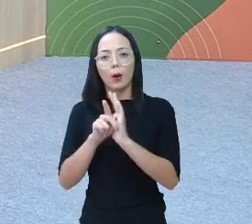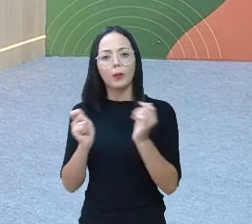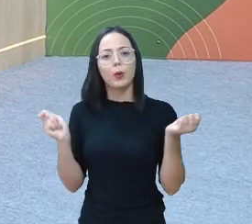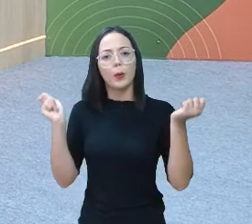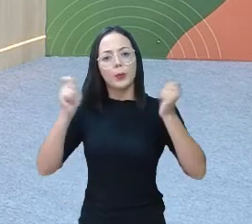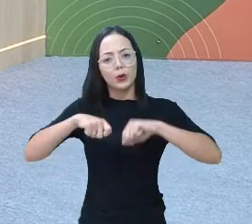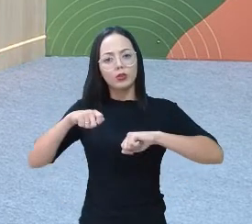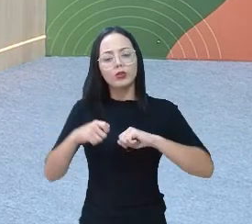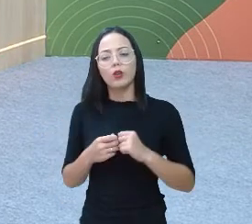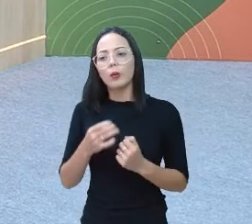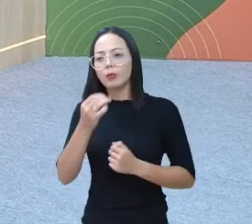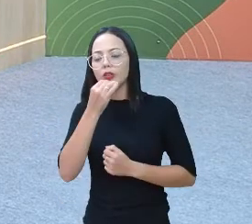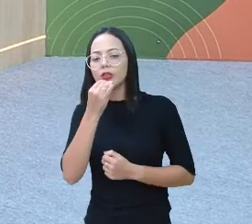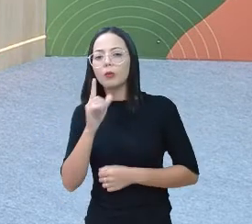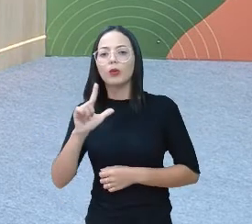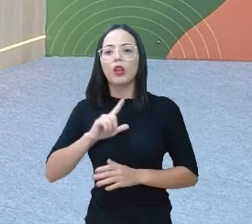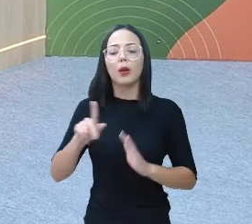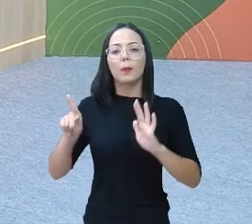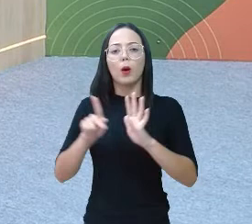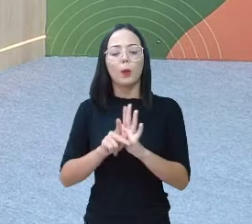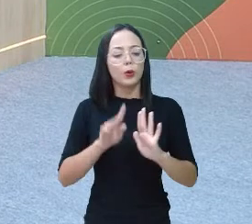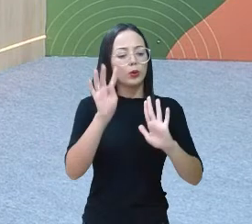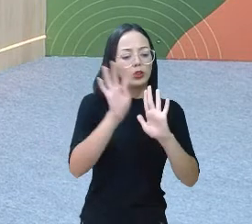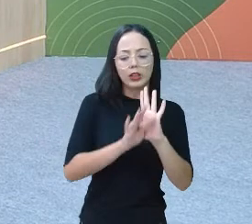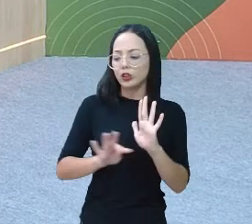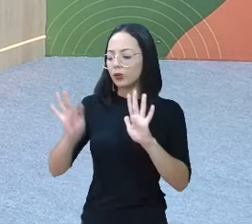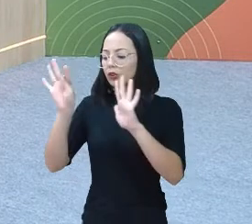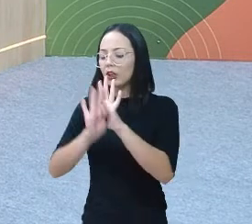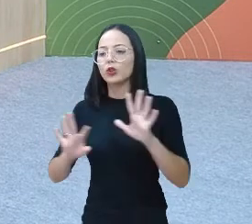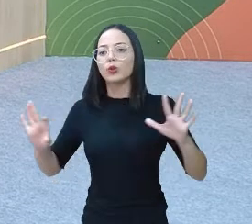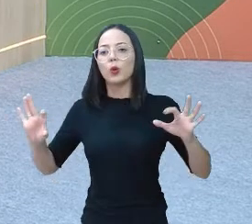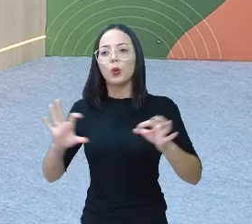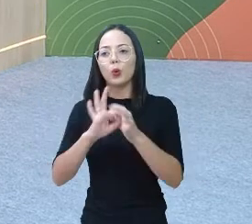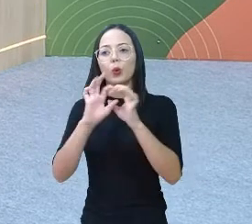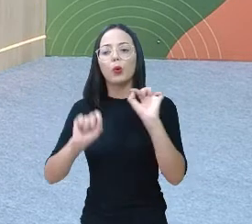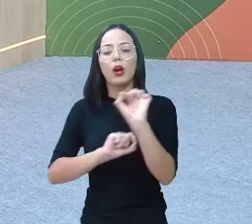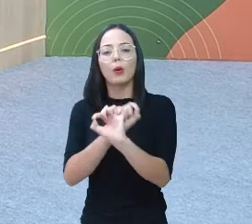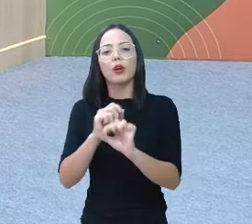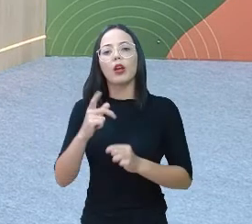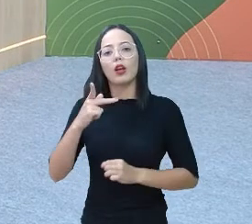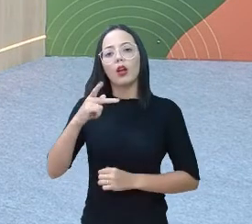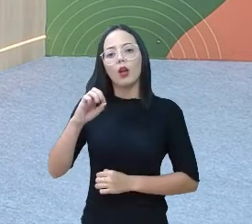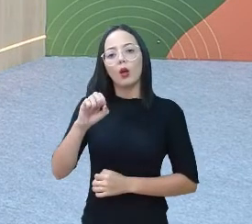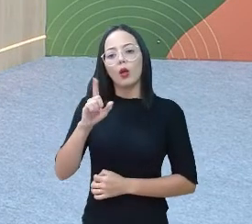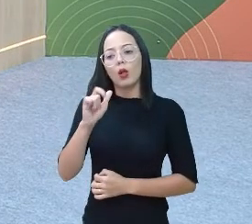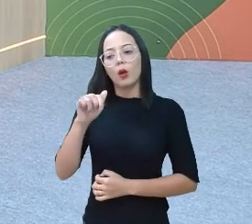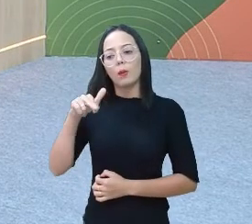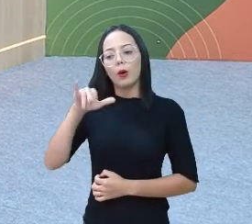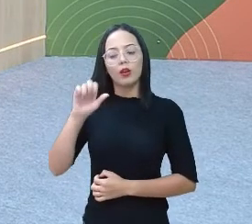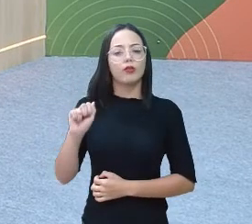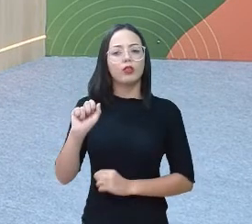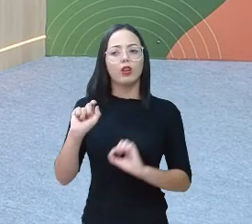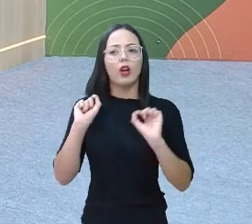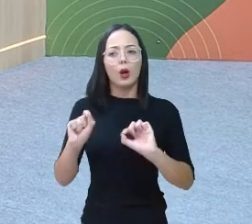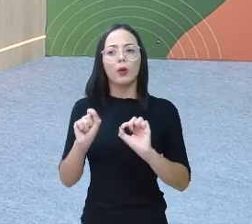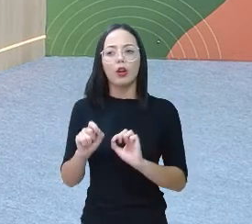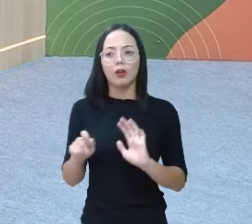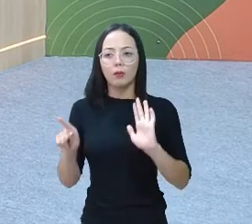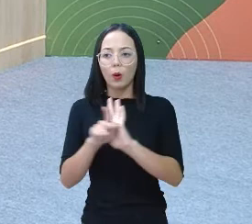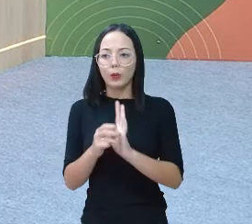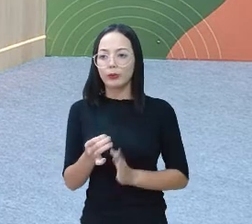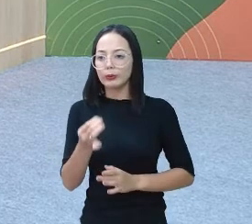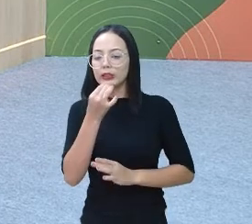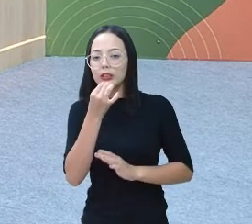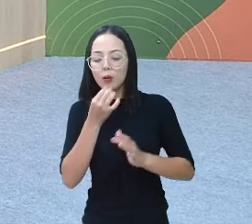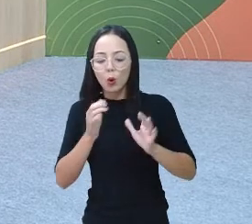possível também, quando a gente tem a intertextualidade, é a polifonia. O que seria essa polifonia? A polifonia é